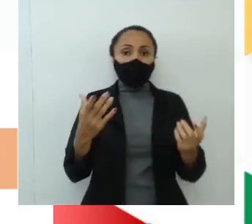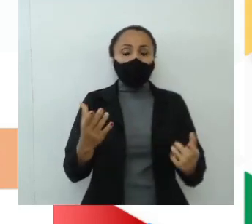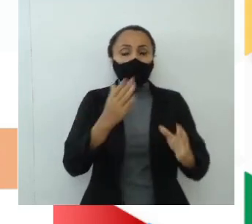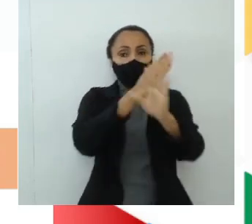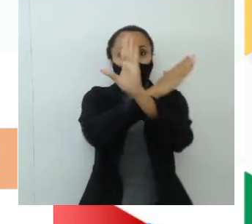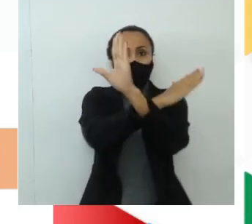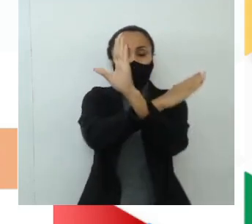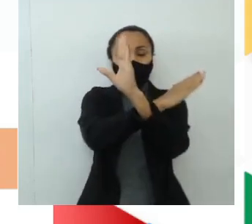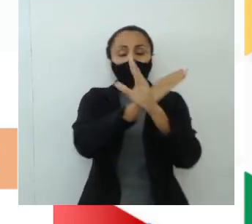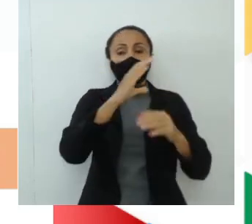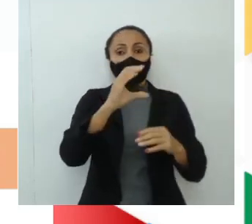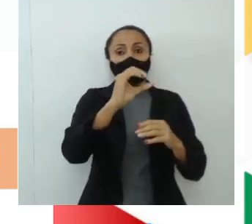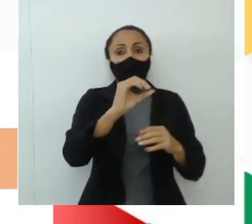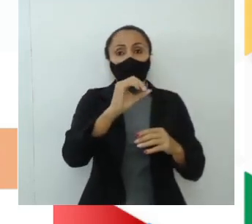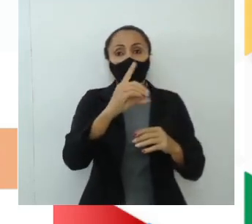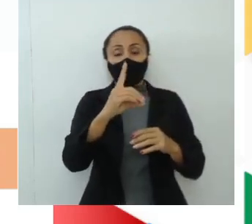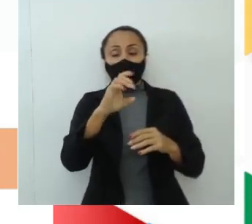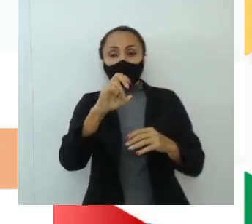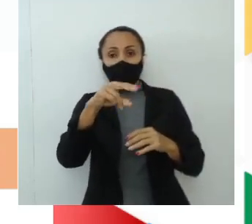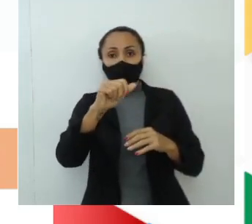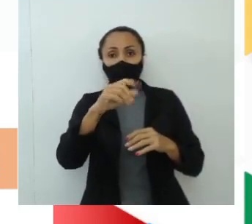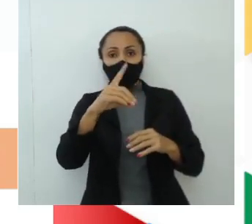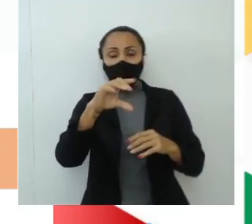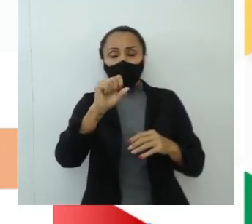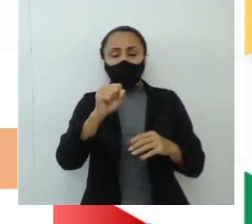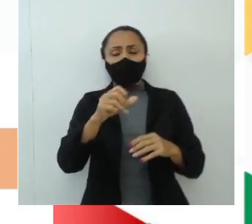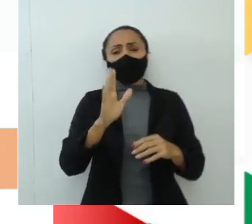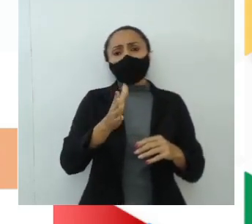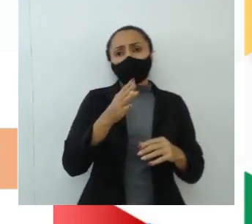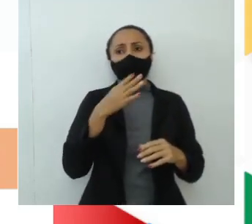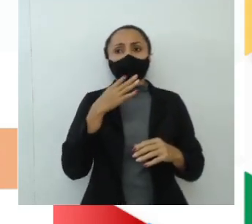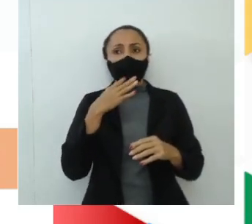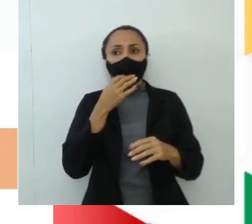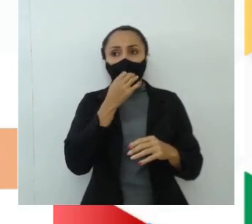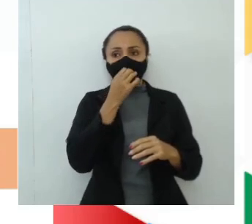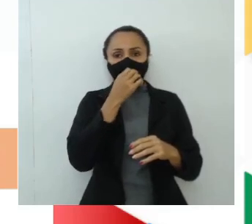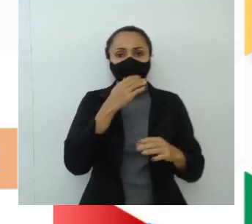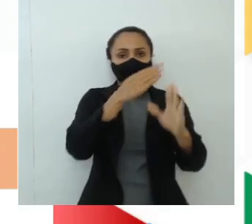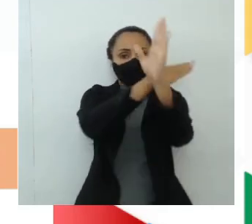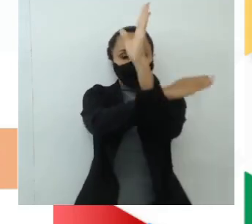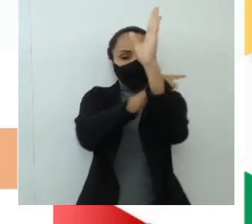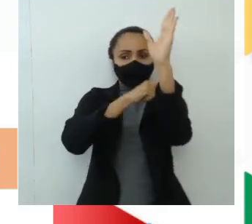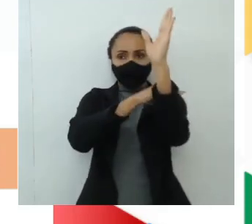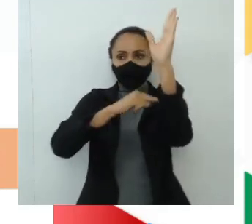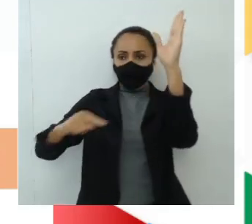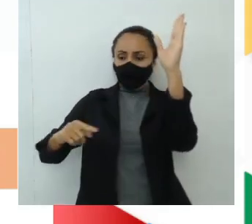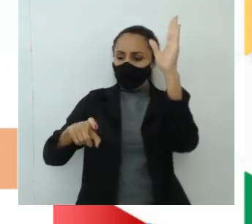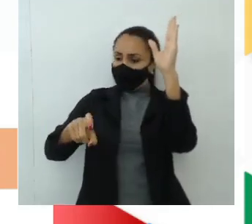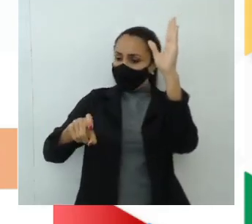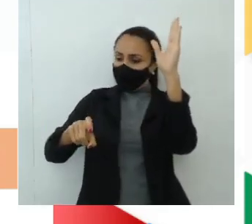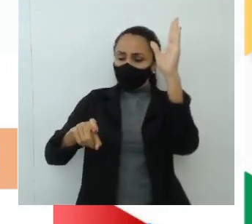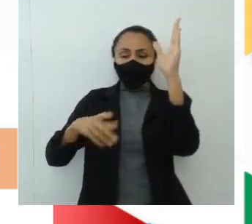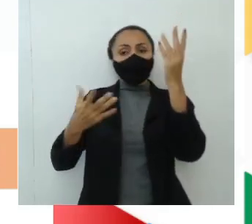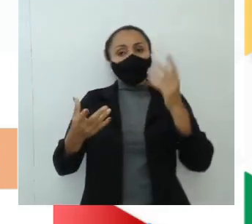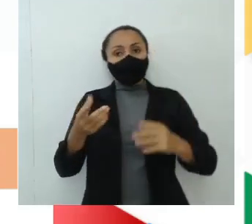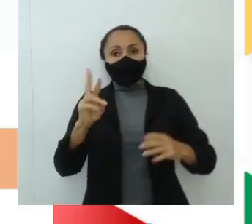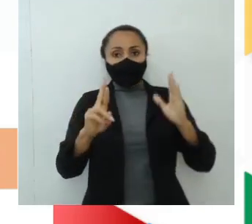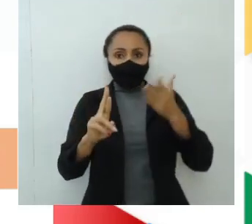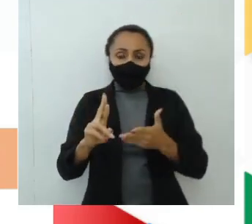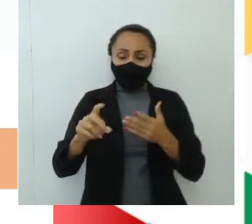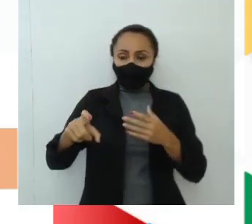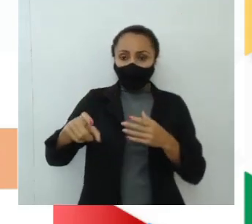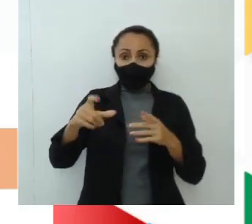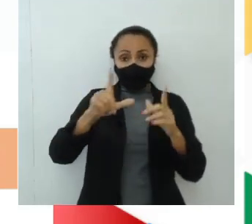coordenadas, tá? E as coordenadas cartesianas que você já conhece, que é o eixo X, que é representado por